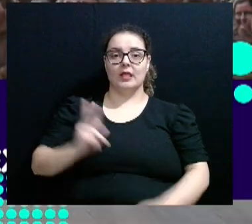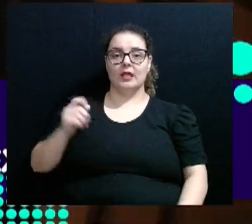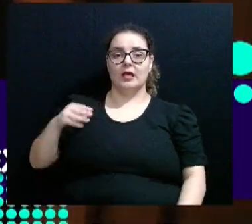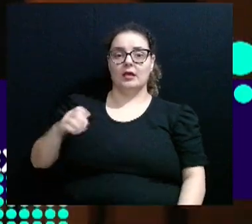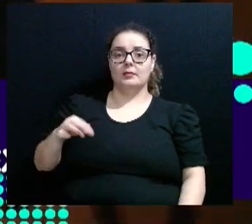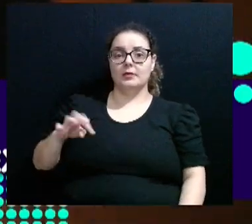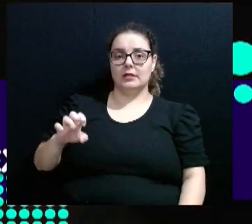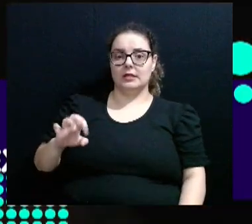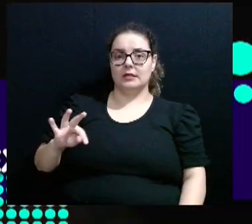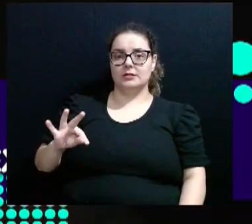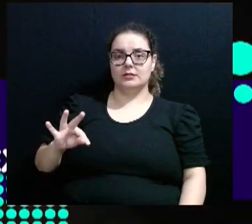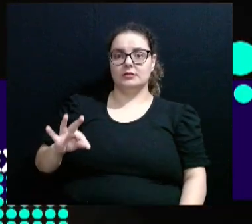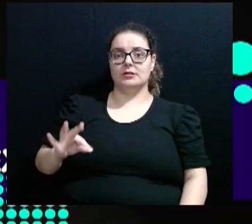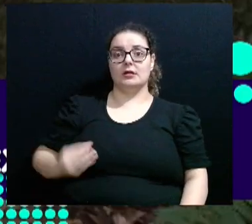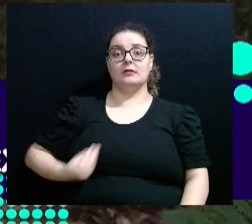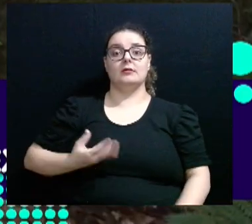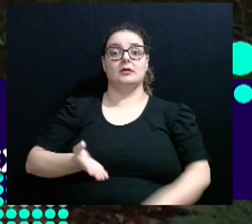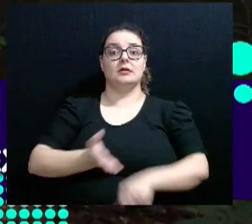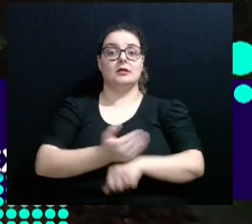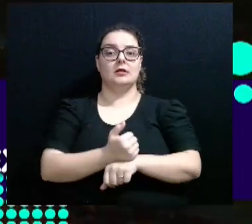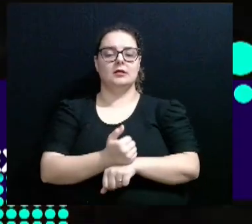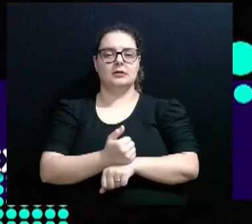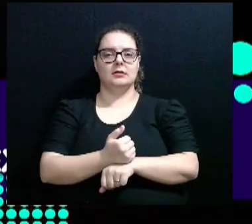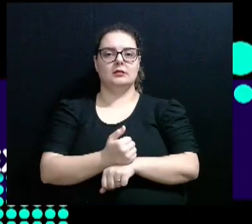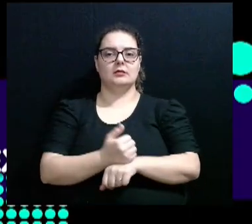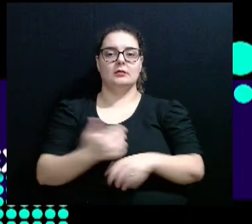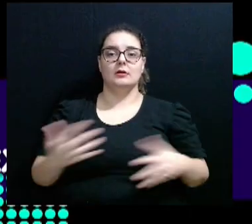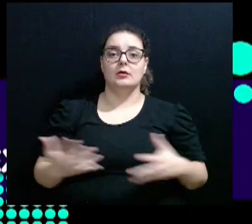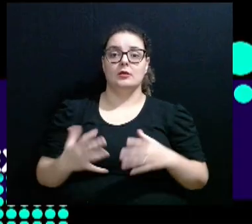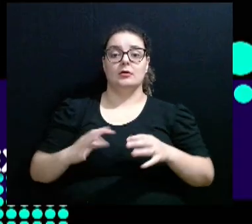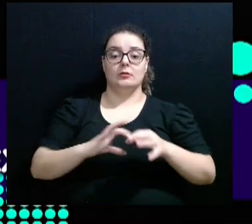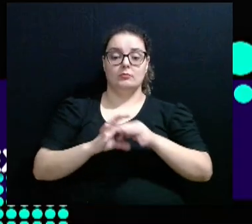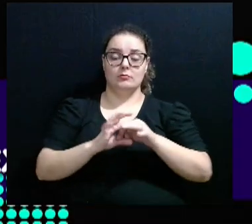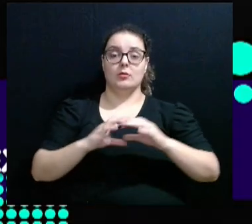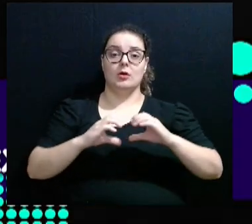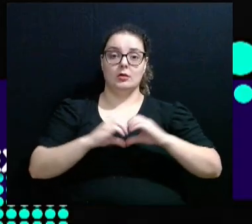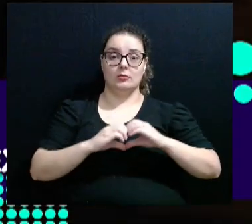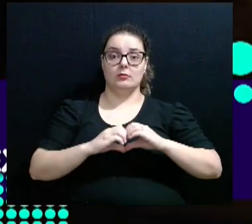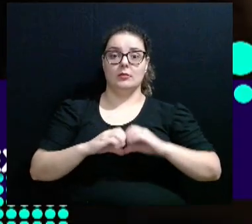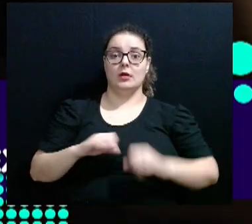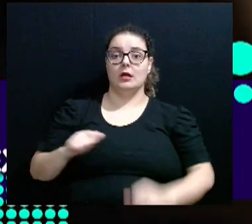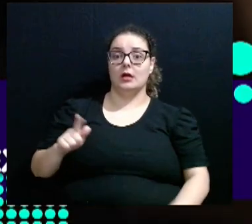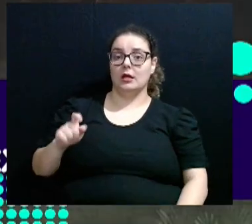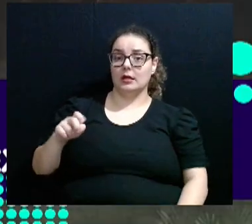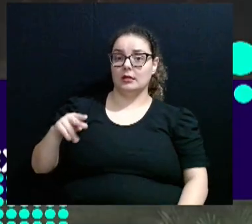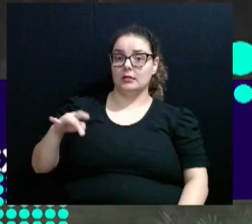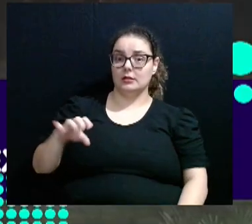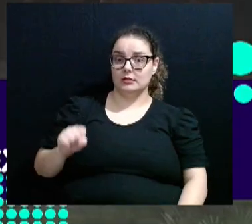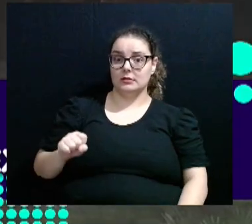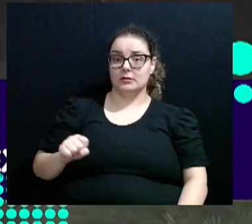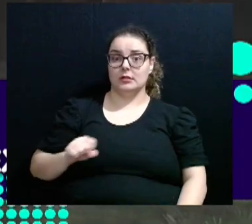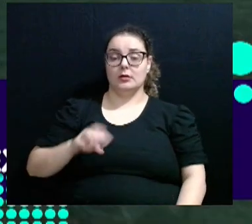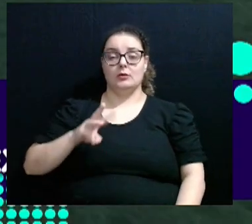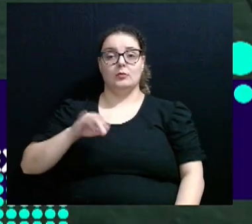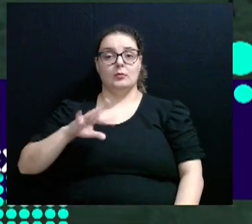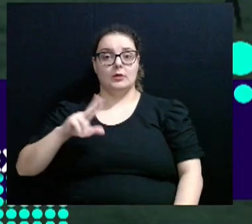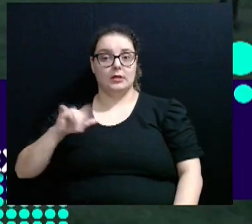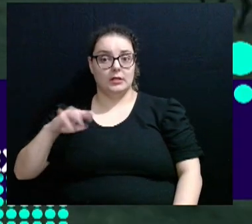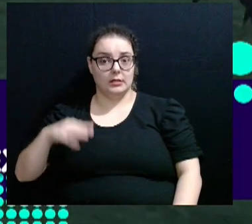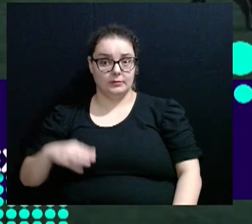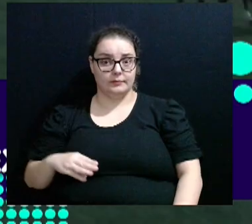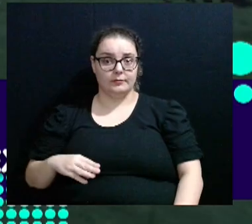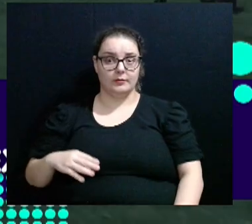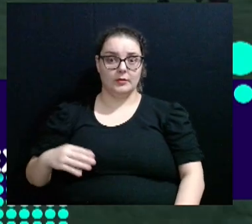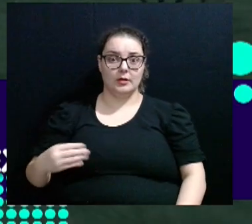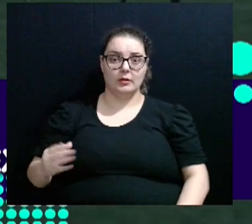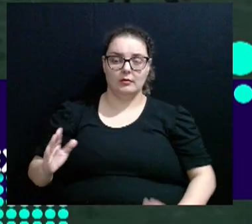Hamlet. Unidos pelo amor, Agnes e William Shakespeare enfrentam o maior golpe de suas vidas, a